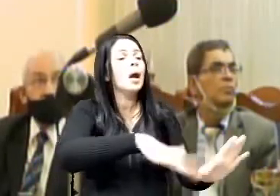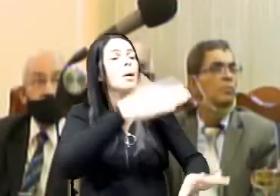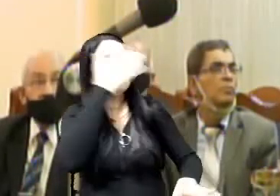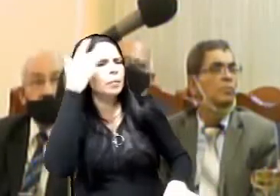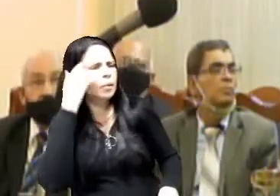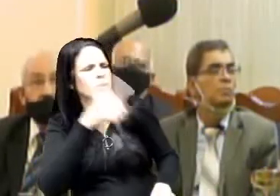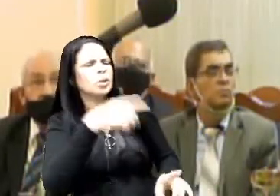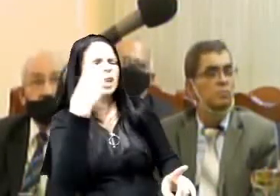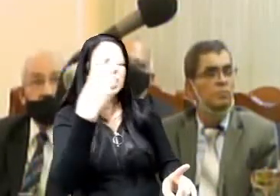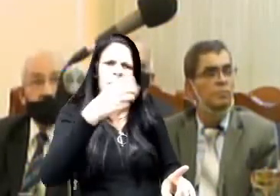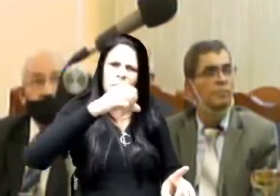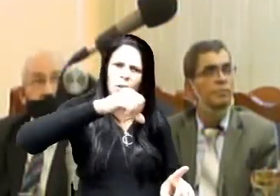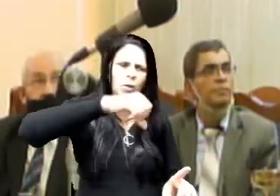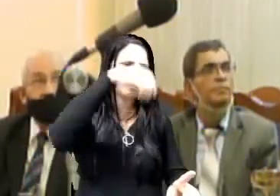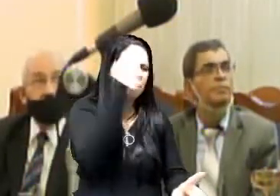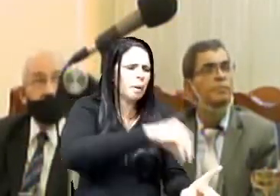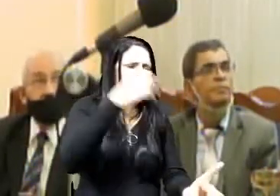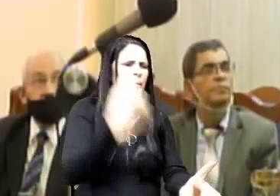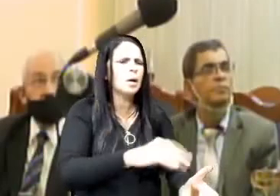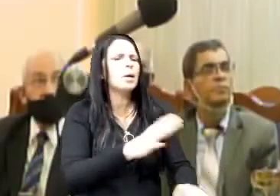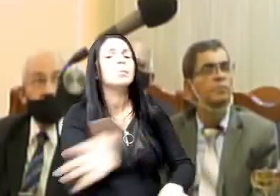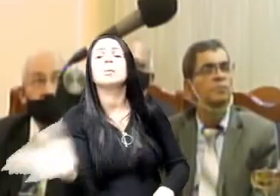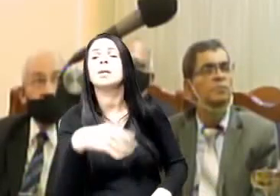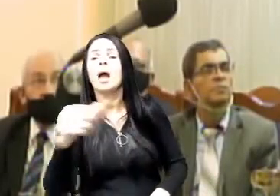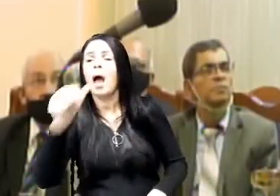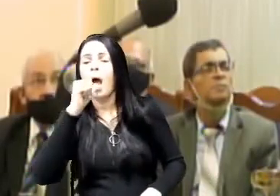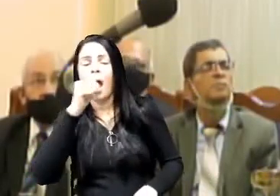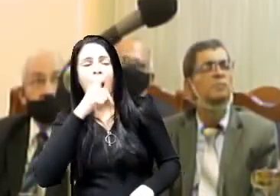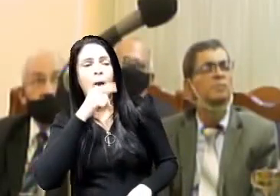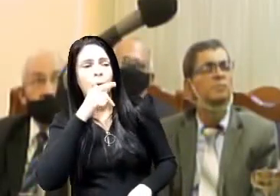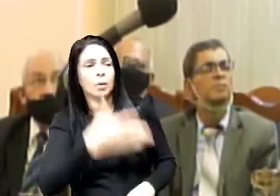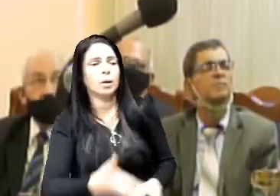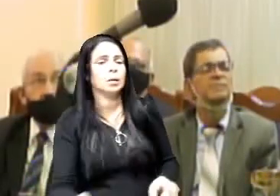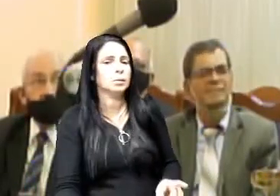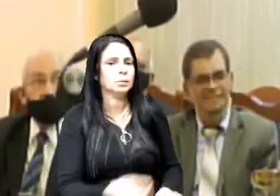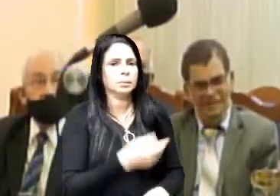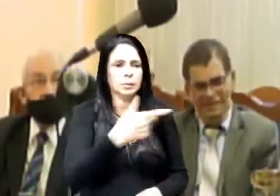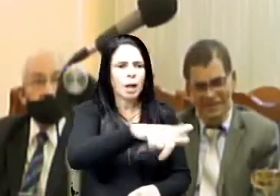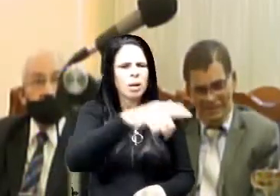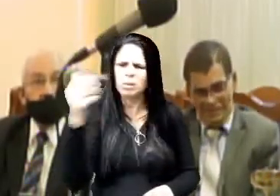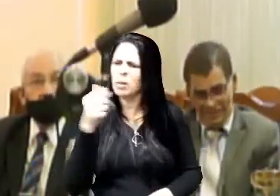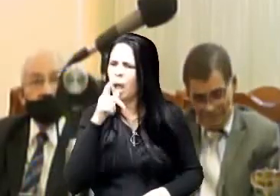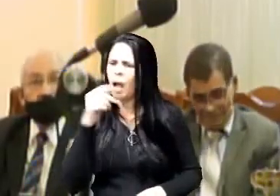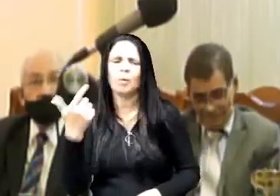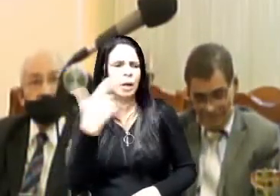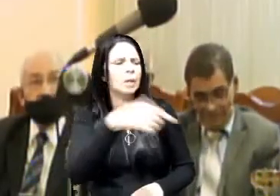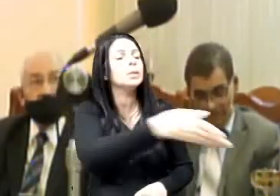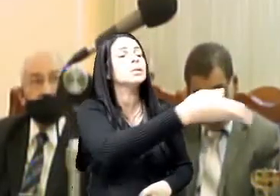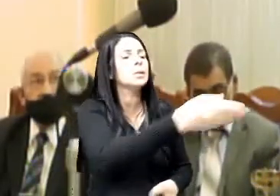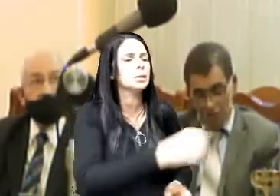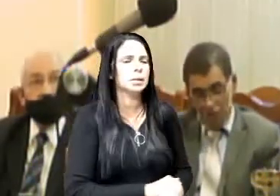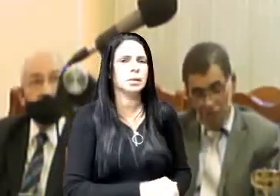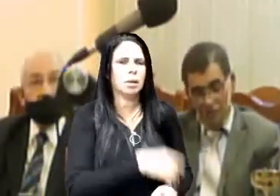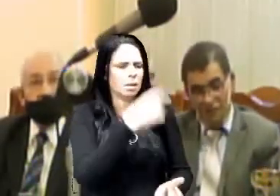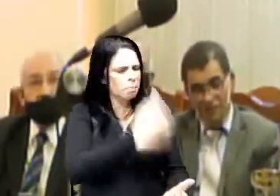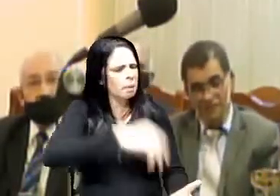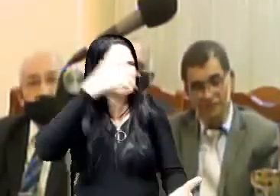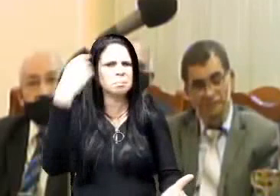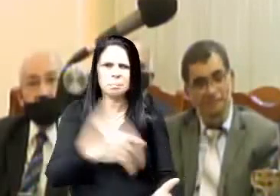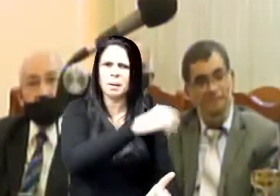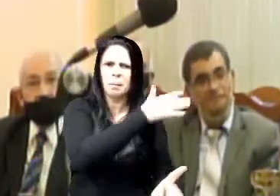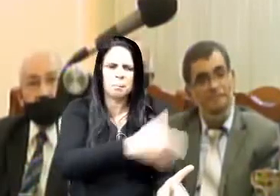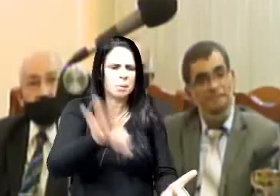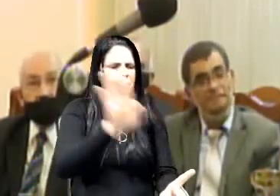39. Dá um copo d'água a ele. Dá mais 39. Dá outro copinho d'água a ele. Dá mais 39. 5